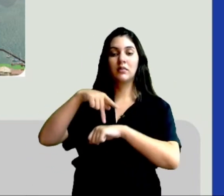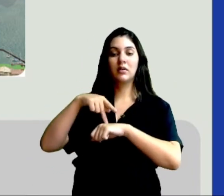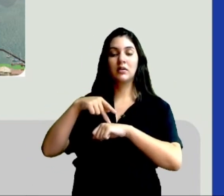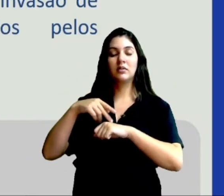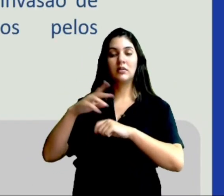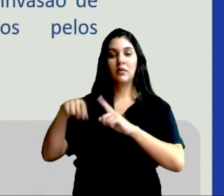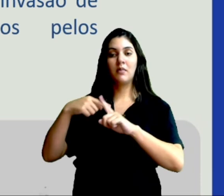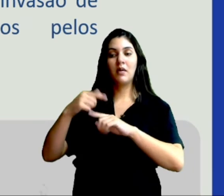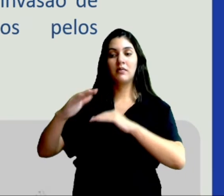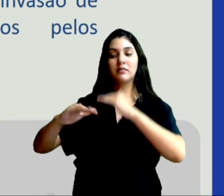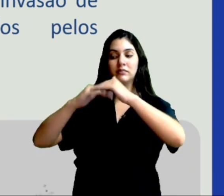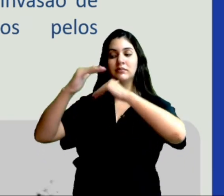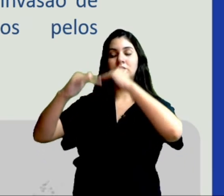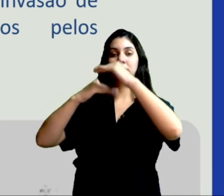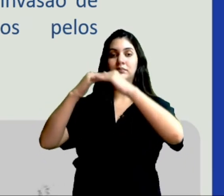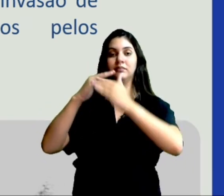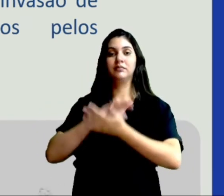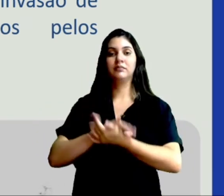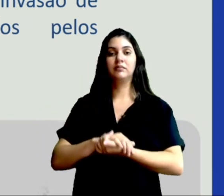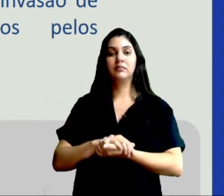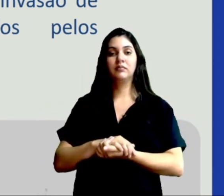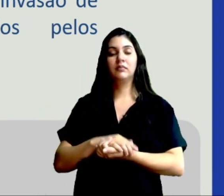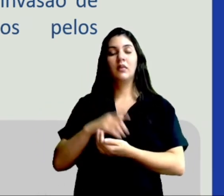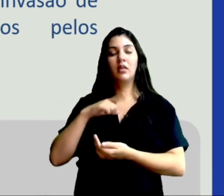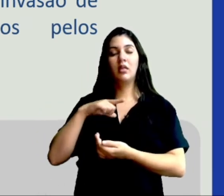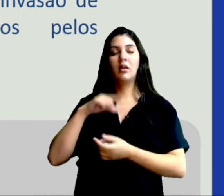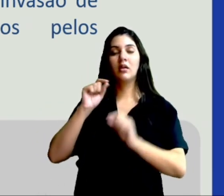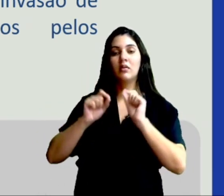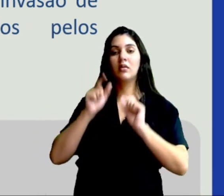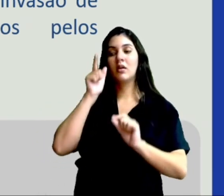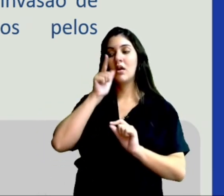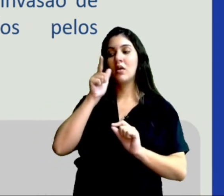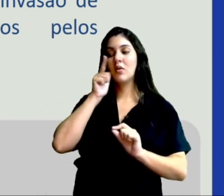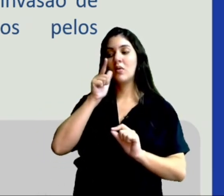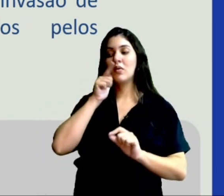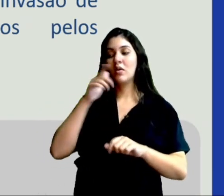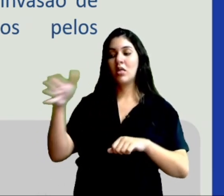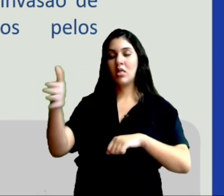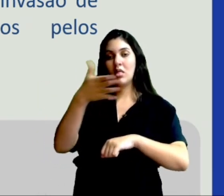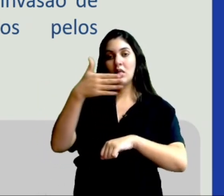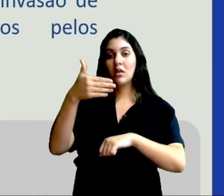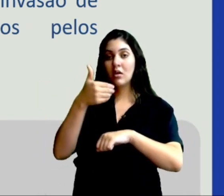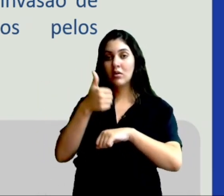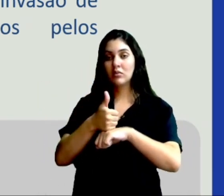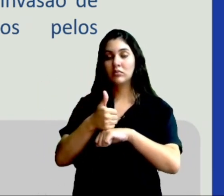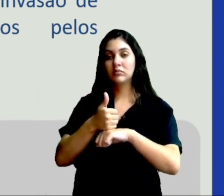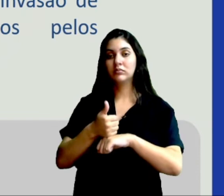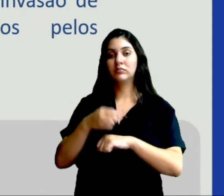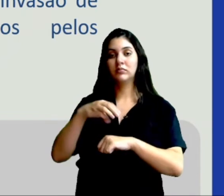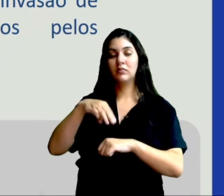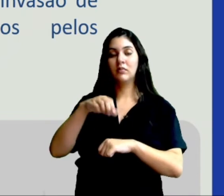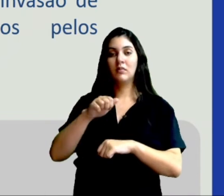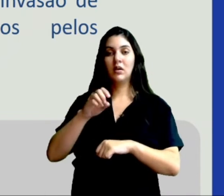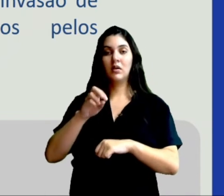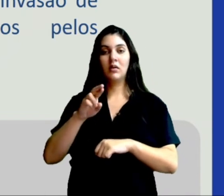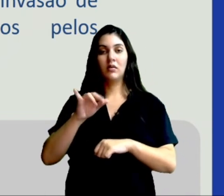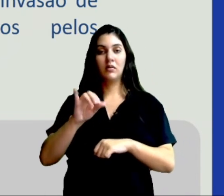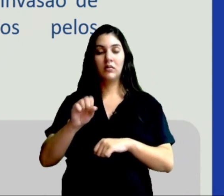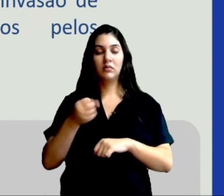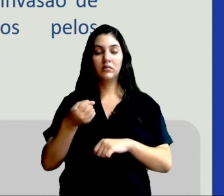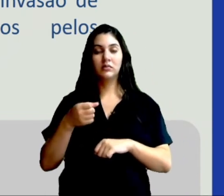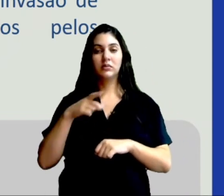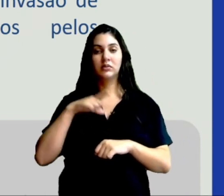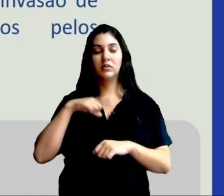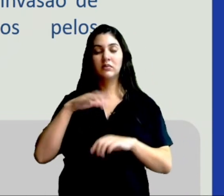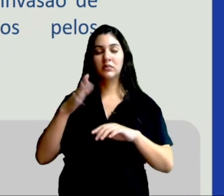mais desenvolvimento. Tem a conquista e a colonização dos maores. O povoamento inglês na Nova Zelândia, a partir da